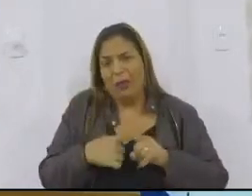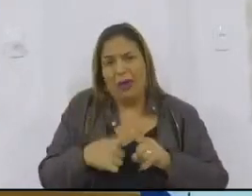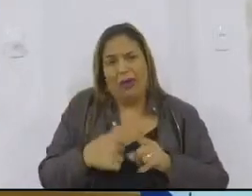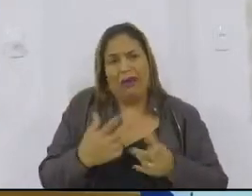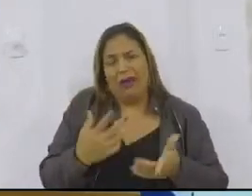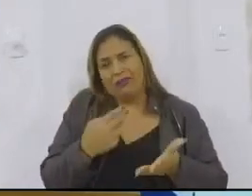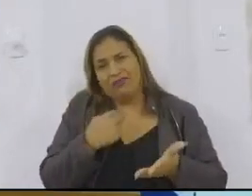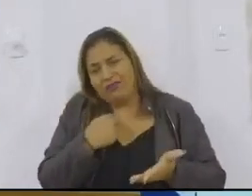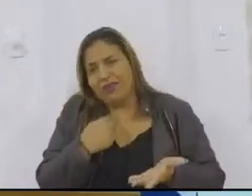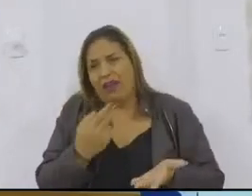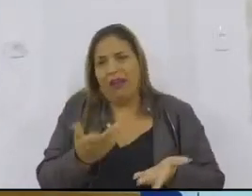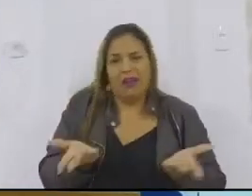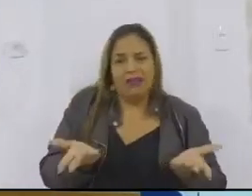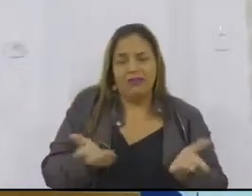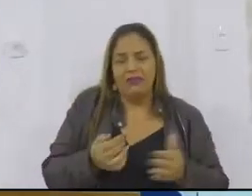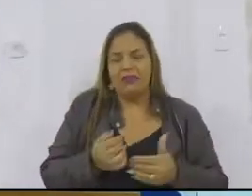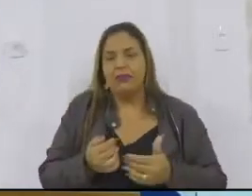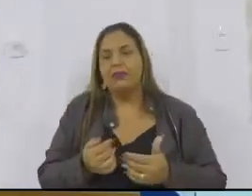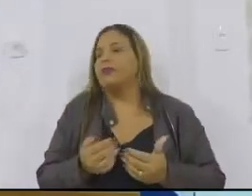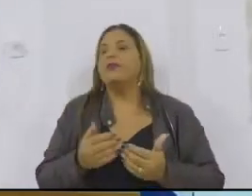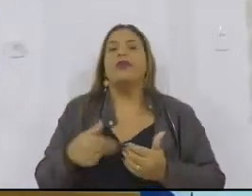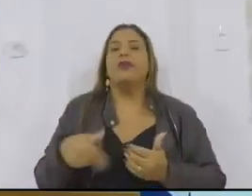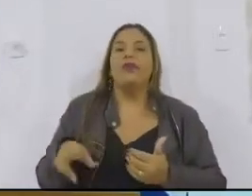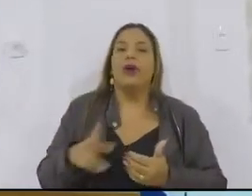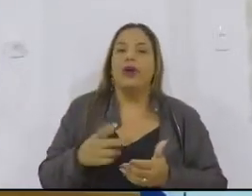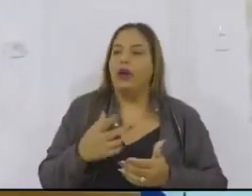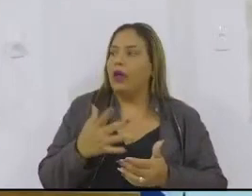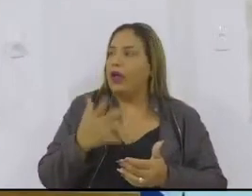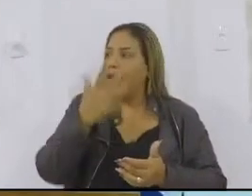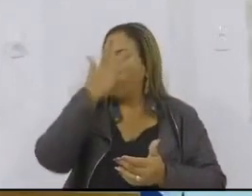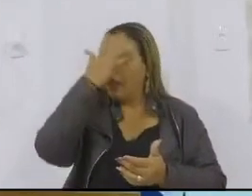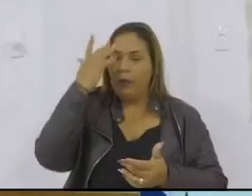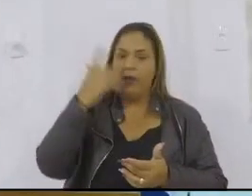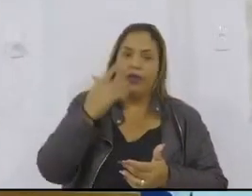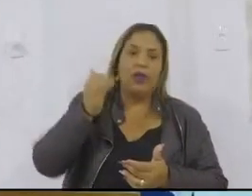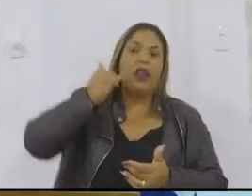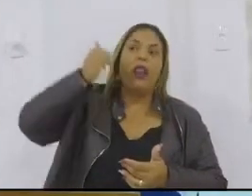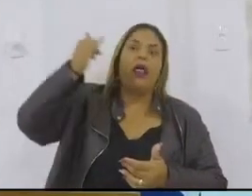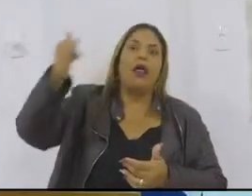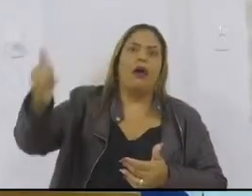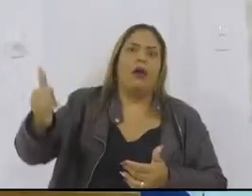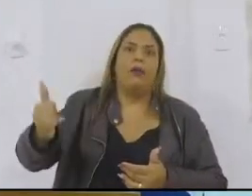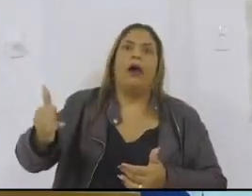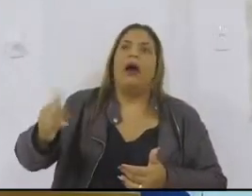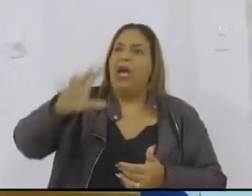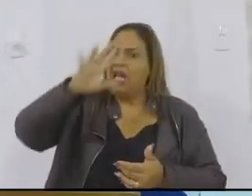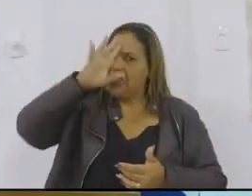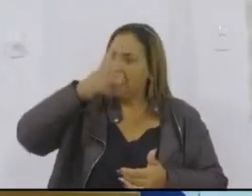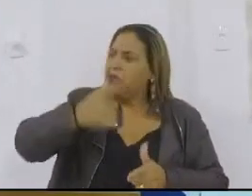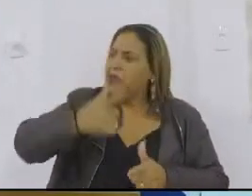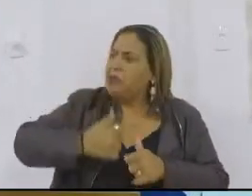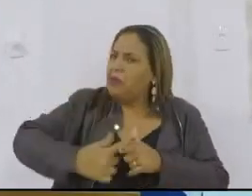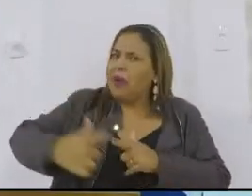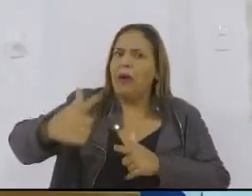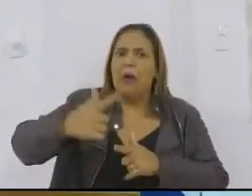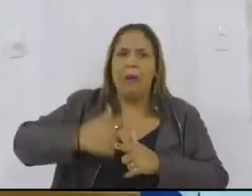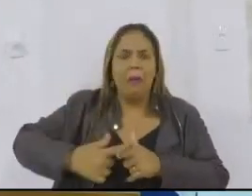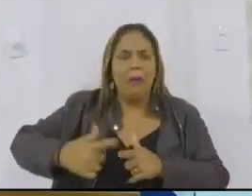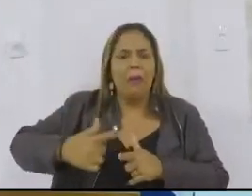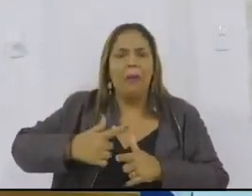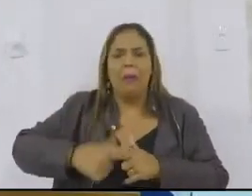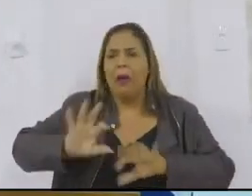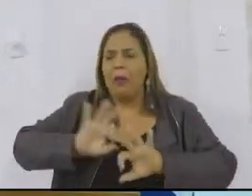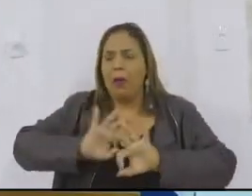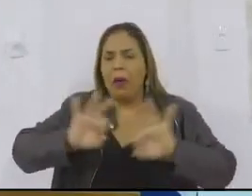locais, né? Aí começaram a ligar para mim dizendo que o problema estava resolvido. parabenizar o secretário de Meio Ambiente, o